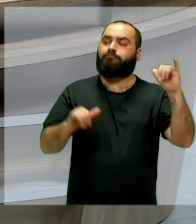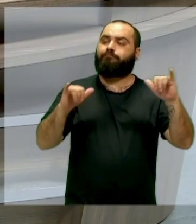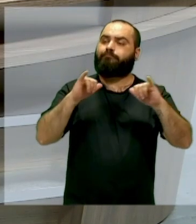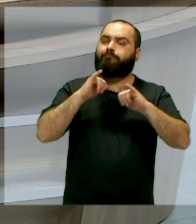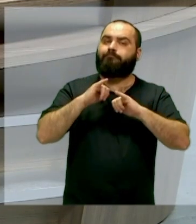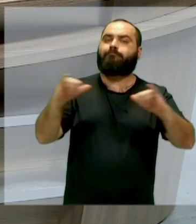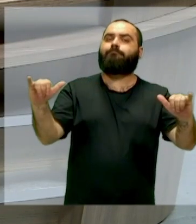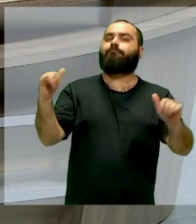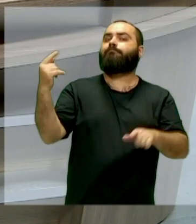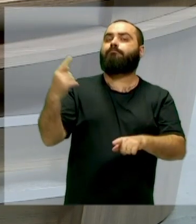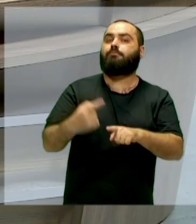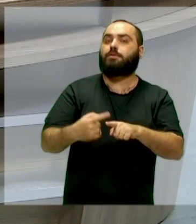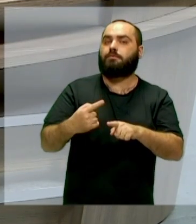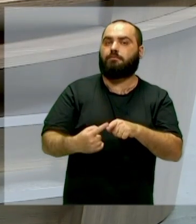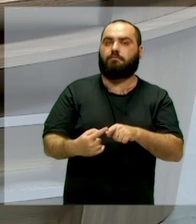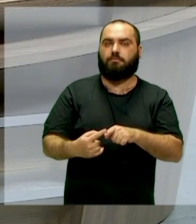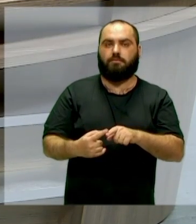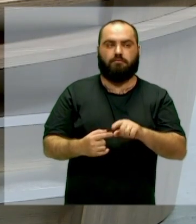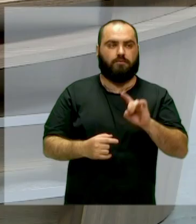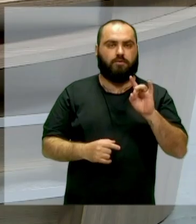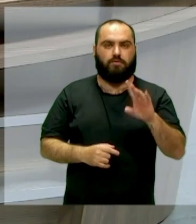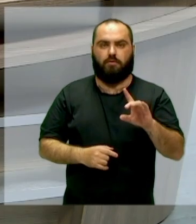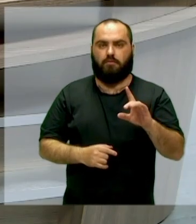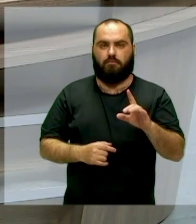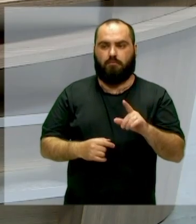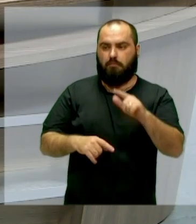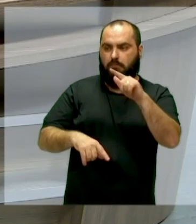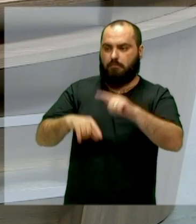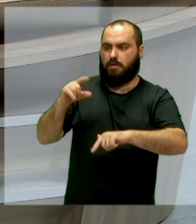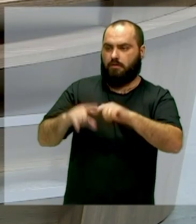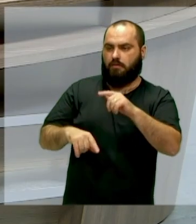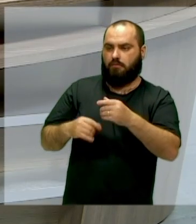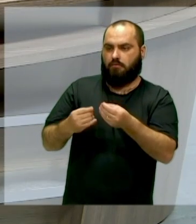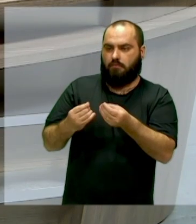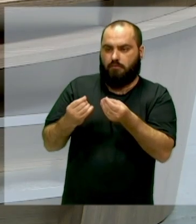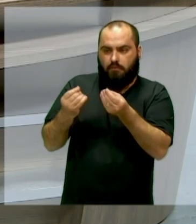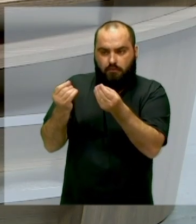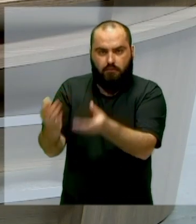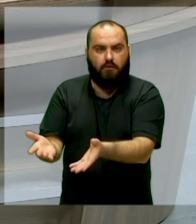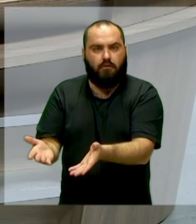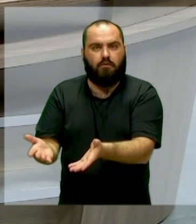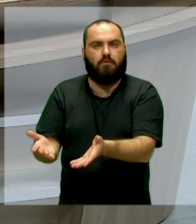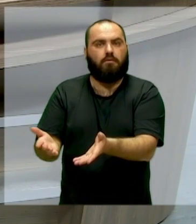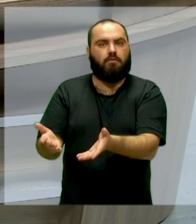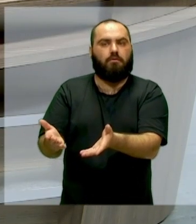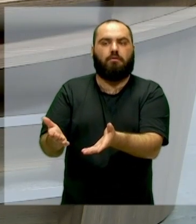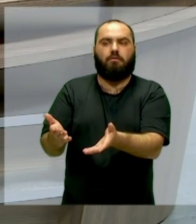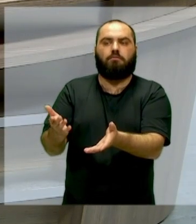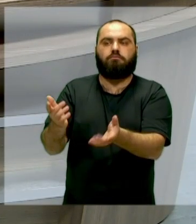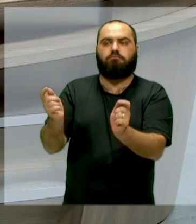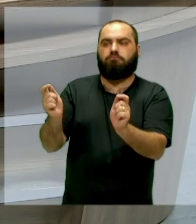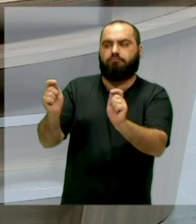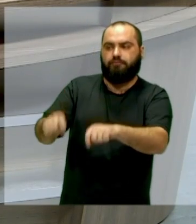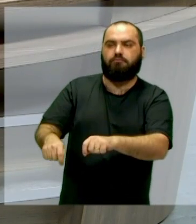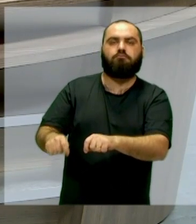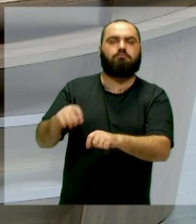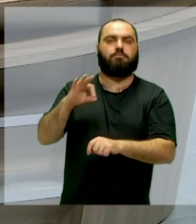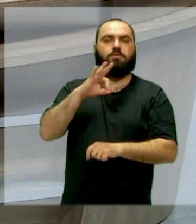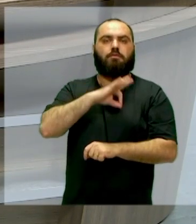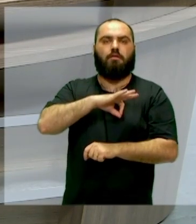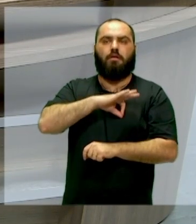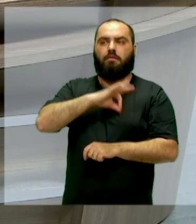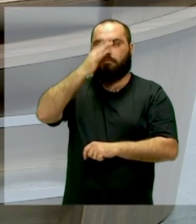porque às vezes não é apenas você entregar o teu material que vai ser reciclado que vai gerar sim renda para as cooperativas de